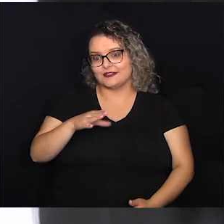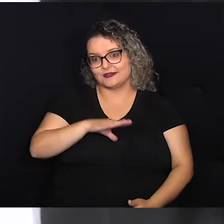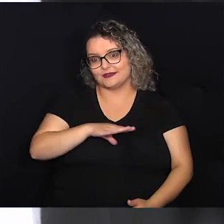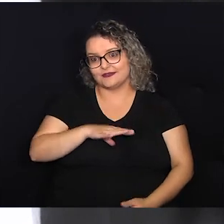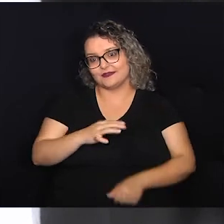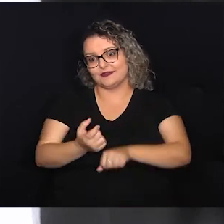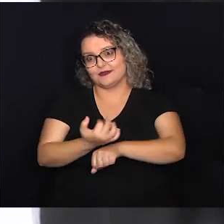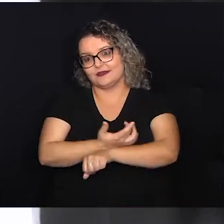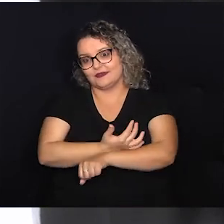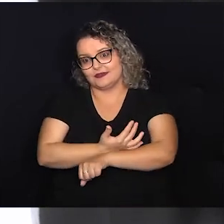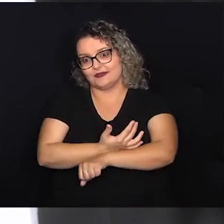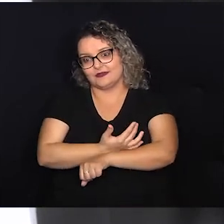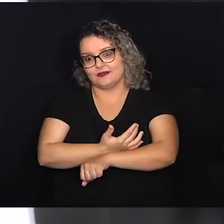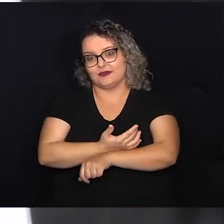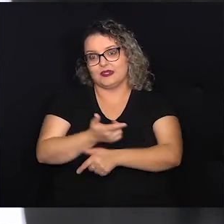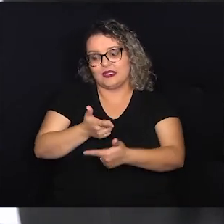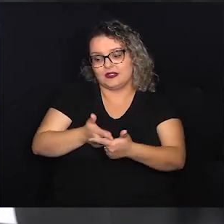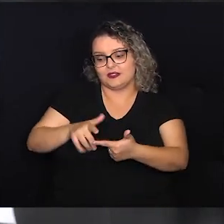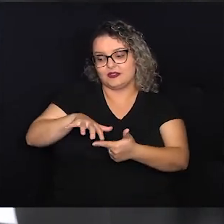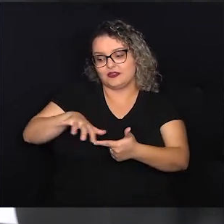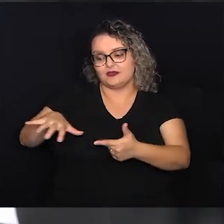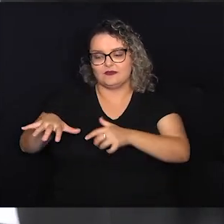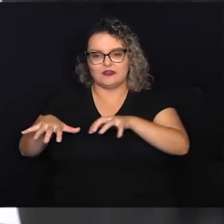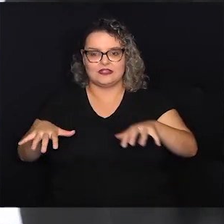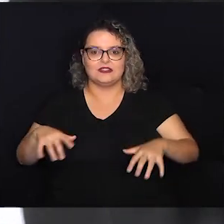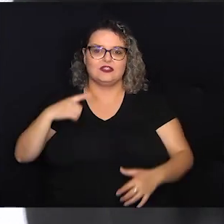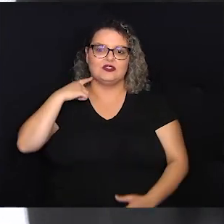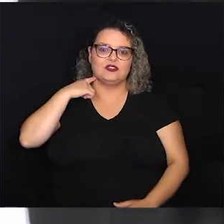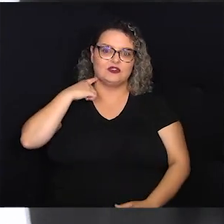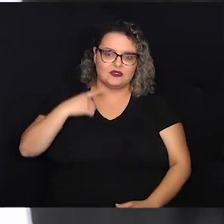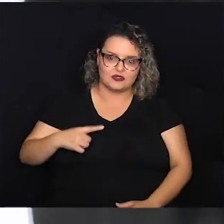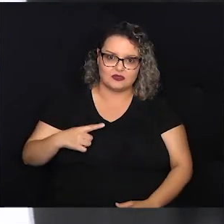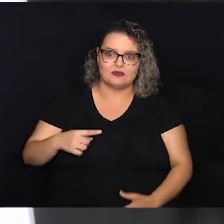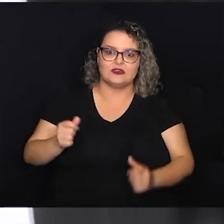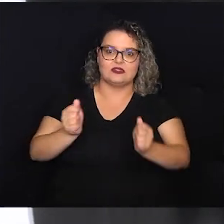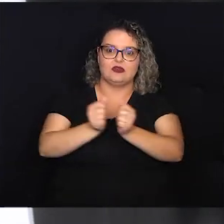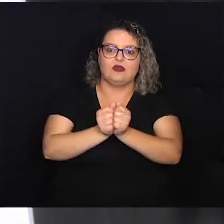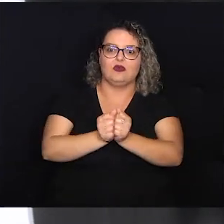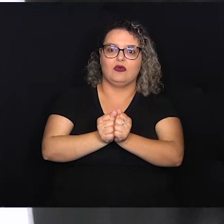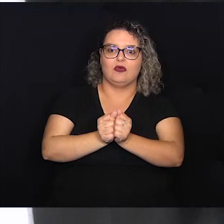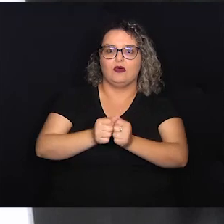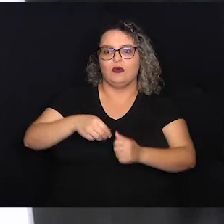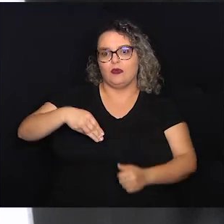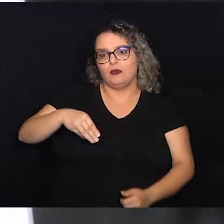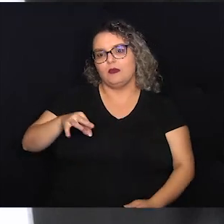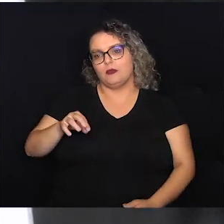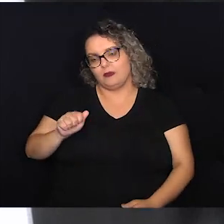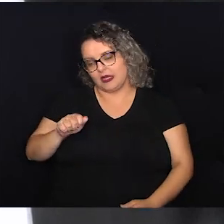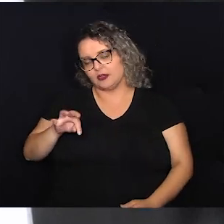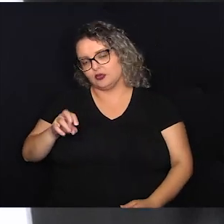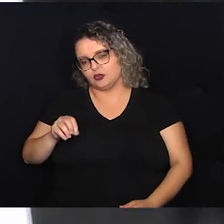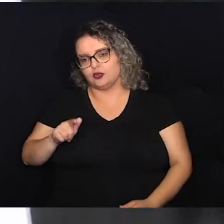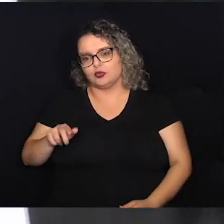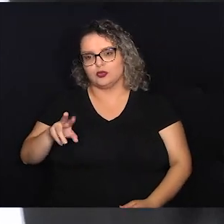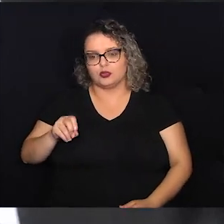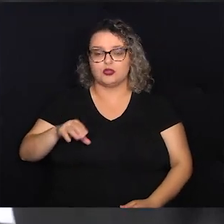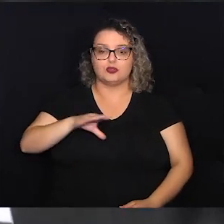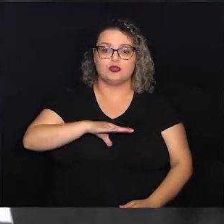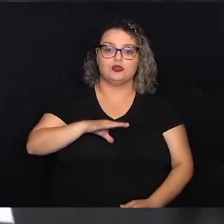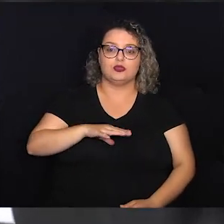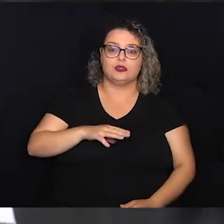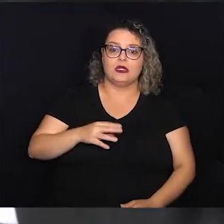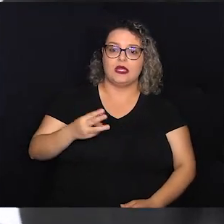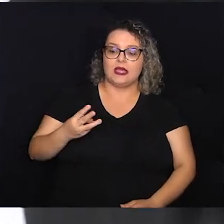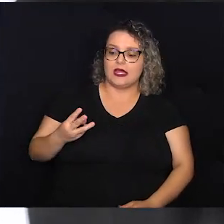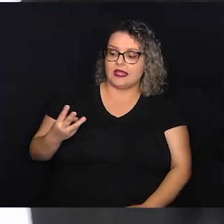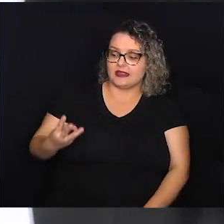suspeito de falar da minha cidade, que eu me emociono. Eu sou da divisa de Minas com Mato Grosso, divisa São Paulo, né?